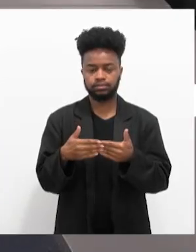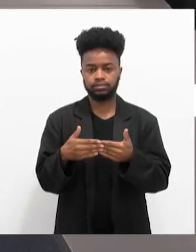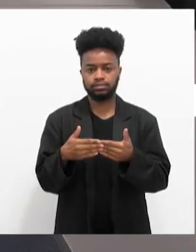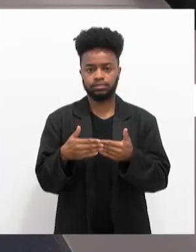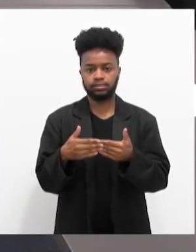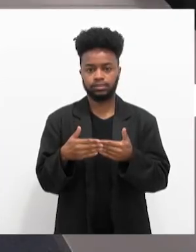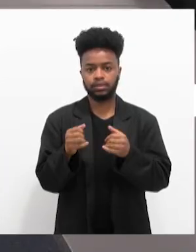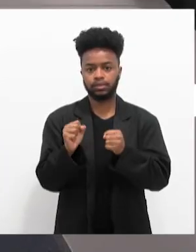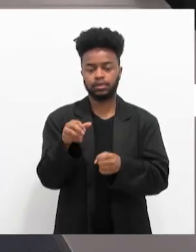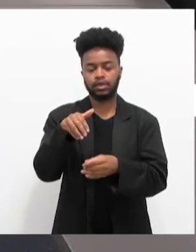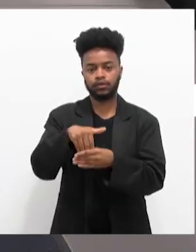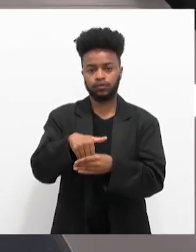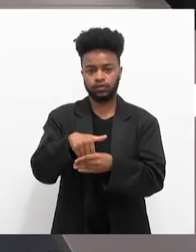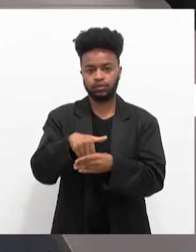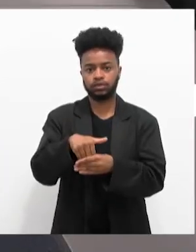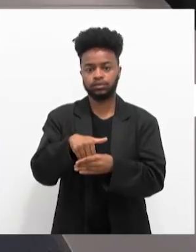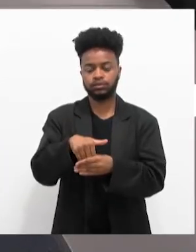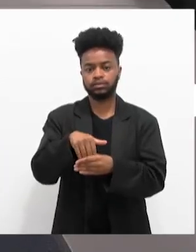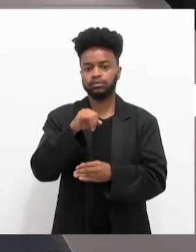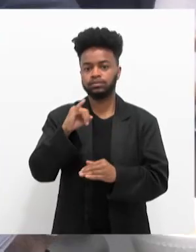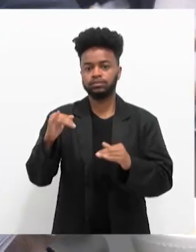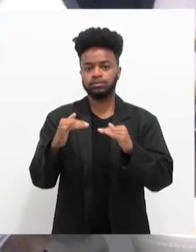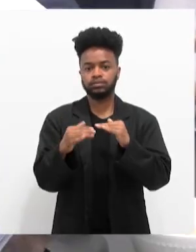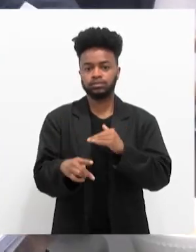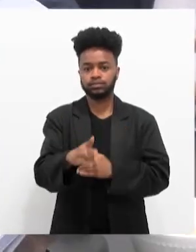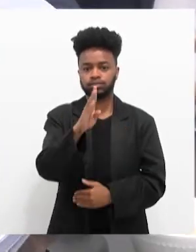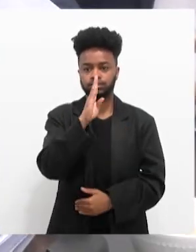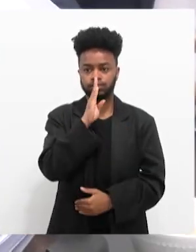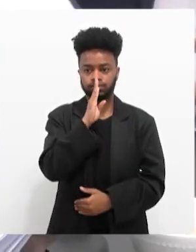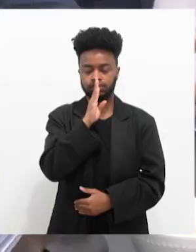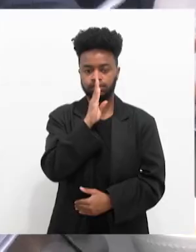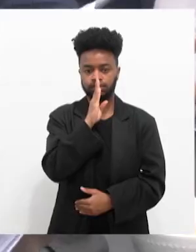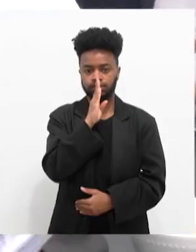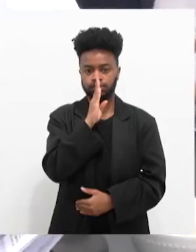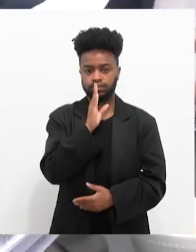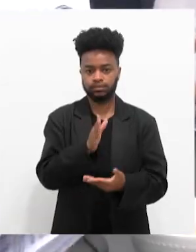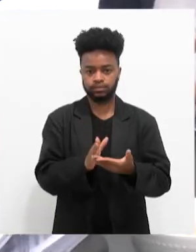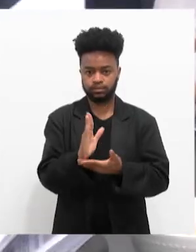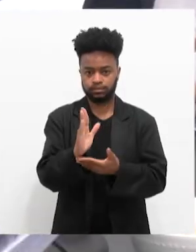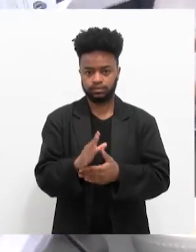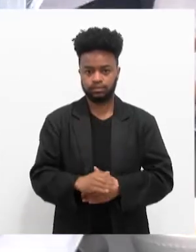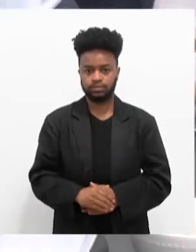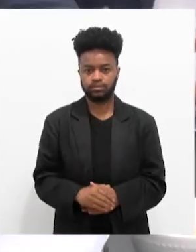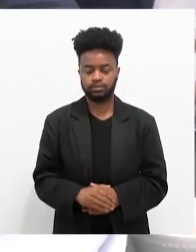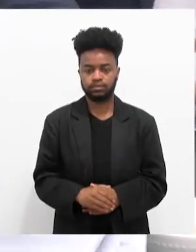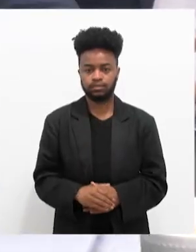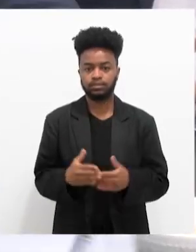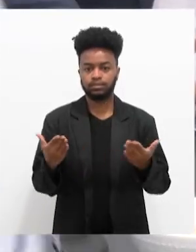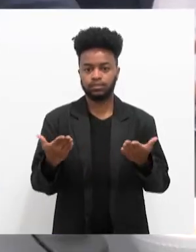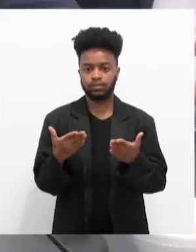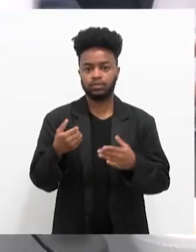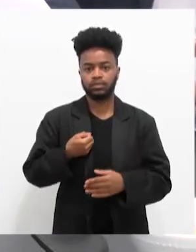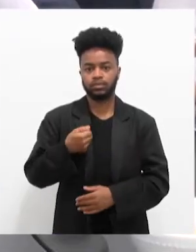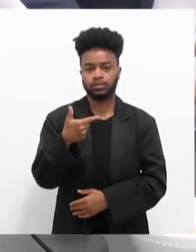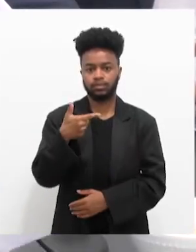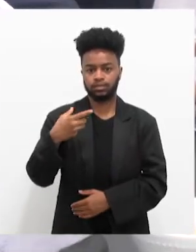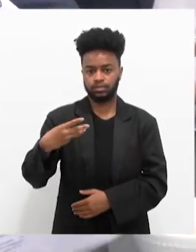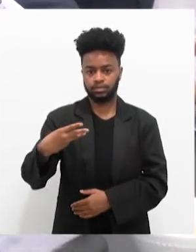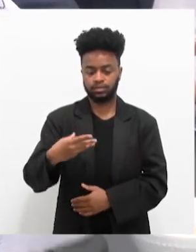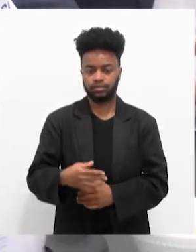a discussão, em votação, senhores que aprovam permaneçam como estão, aprovado. Passo ao 23 da